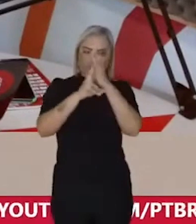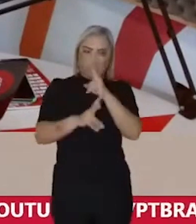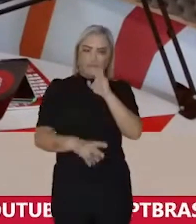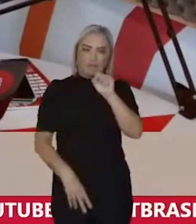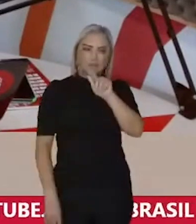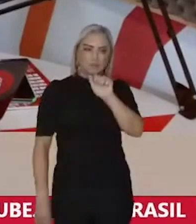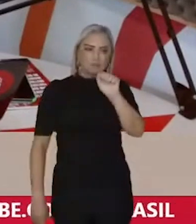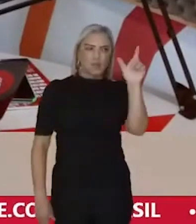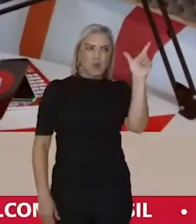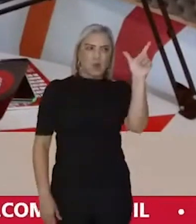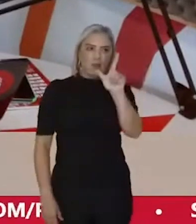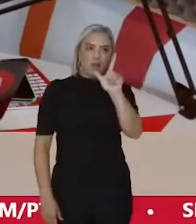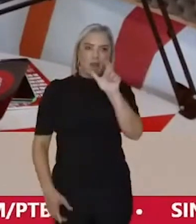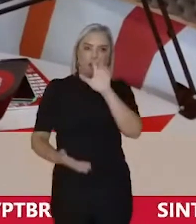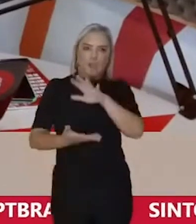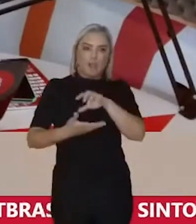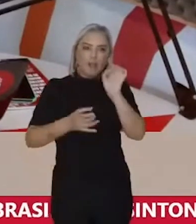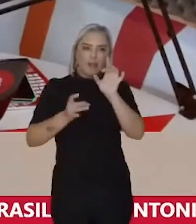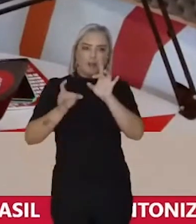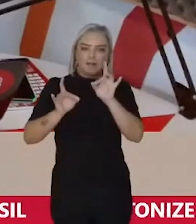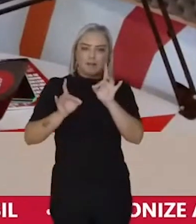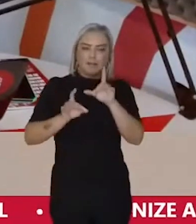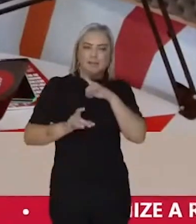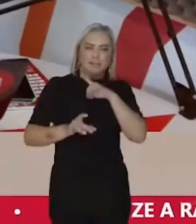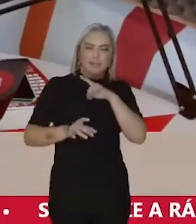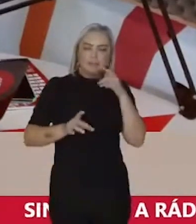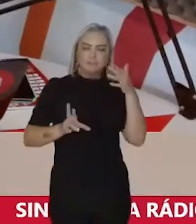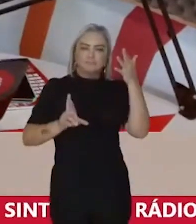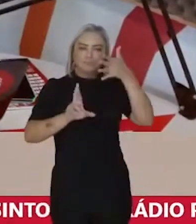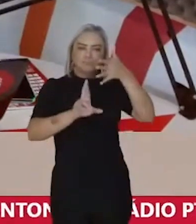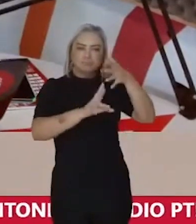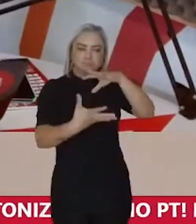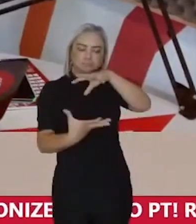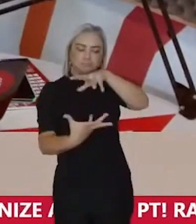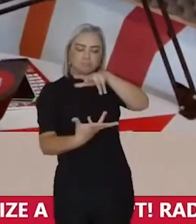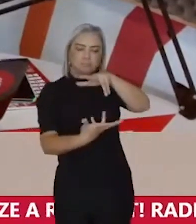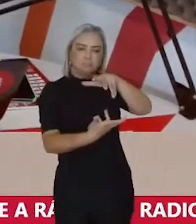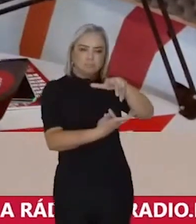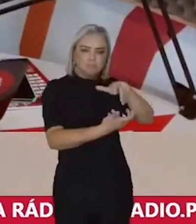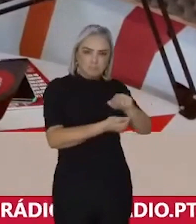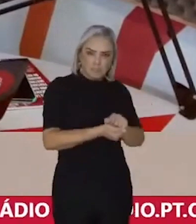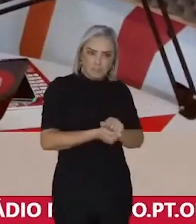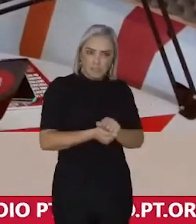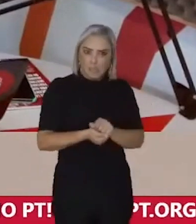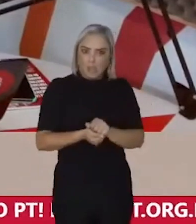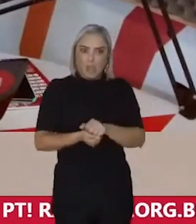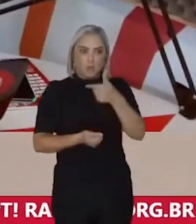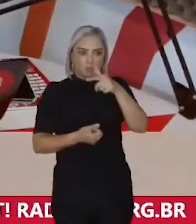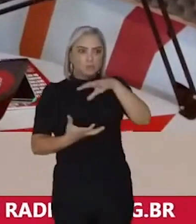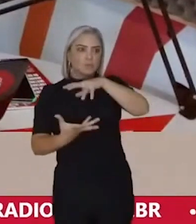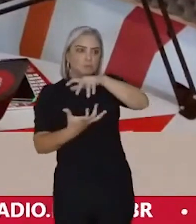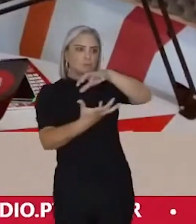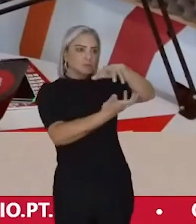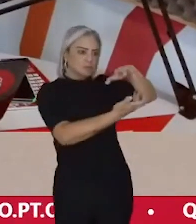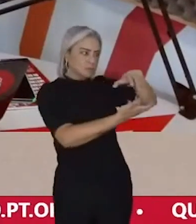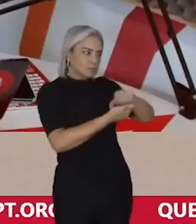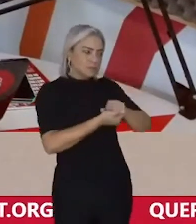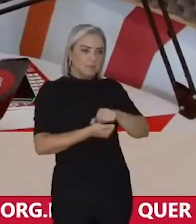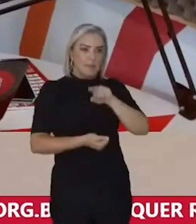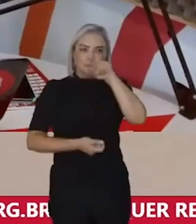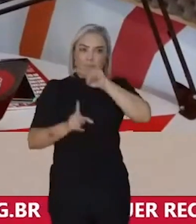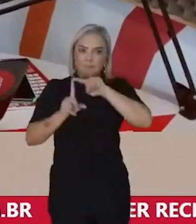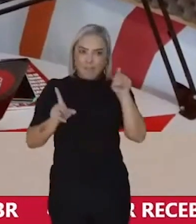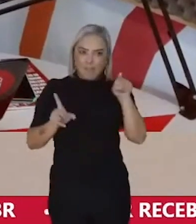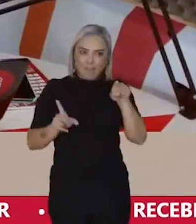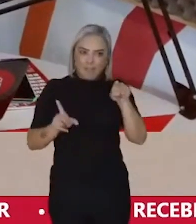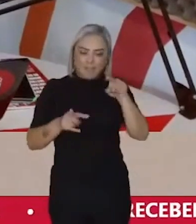que manda partículas carregadas na direção da Terra, e dos outros planetas também. No caso da